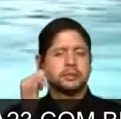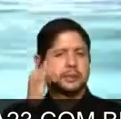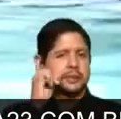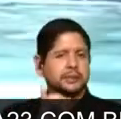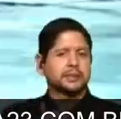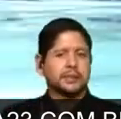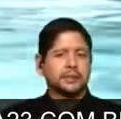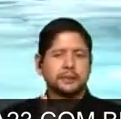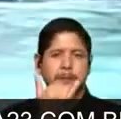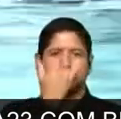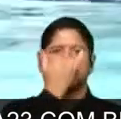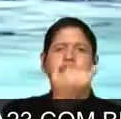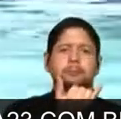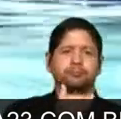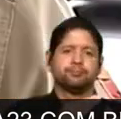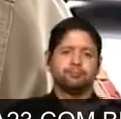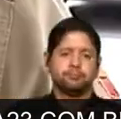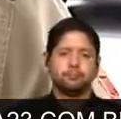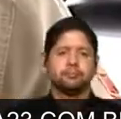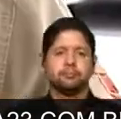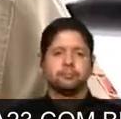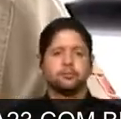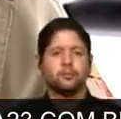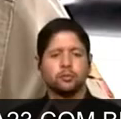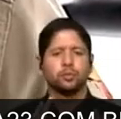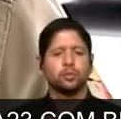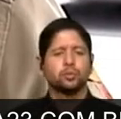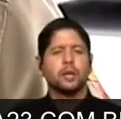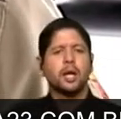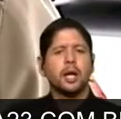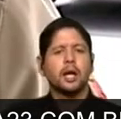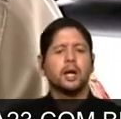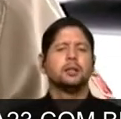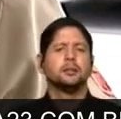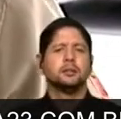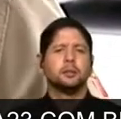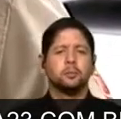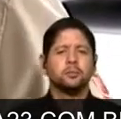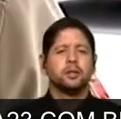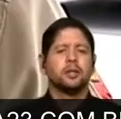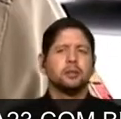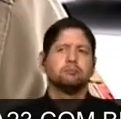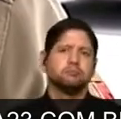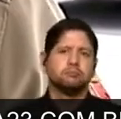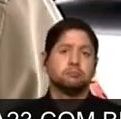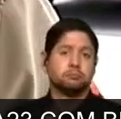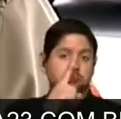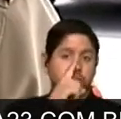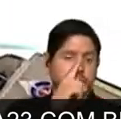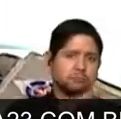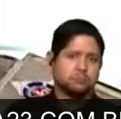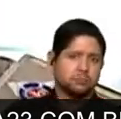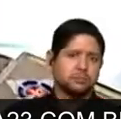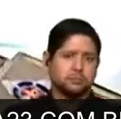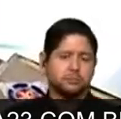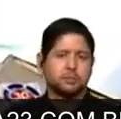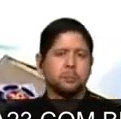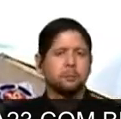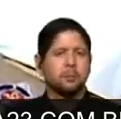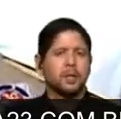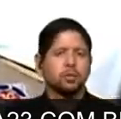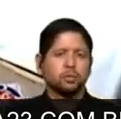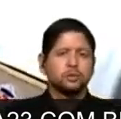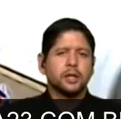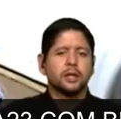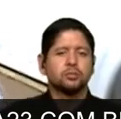os temidos acidentes domésticos. Todos os ambientes domésticos, eles apresentam algum tipo de risco para a criança, né? Além dos cuidados